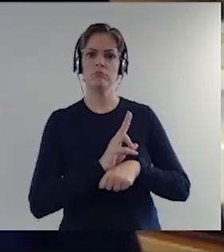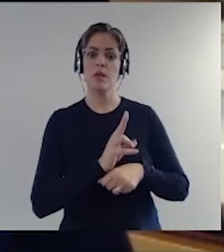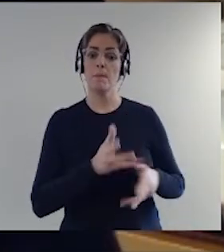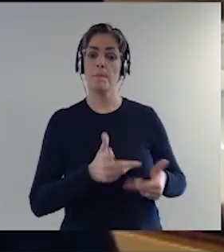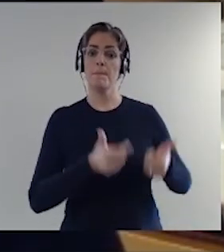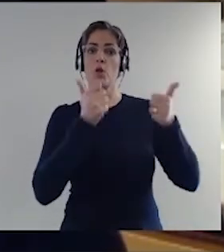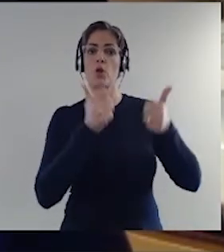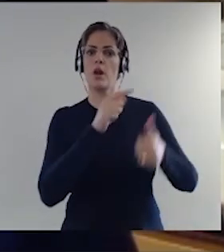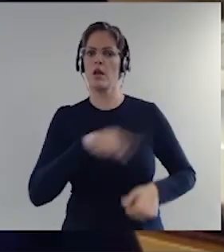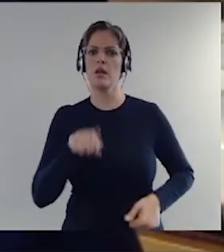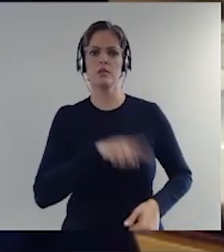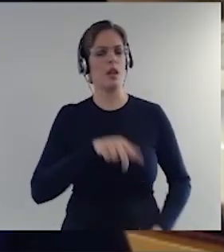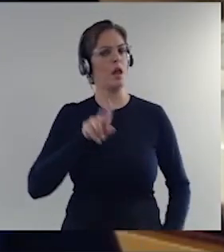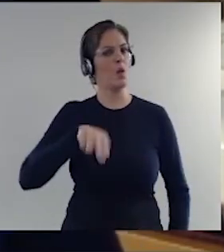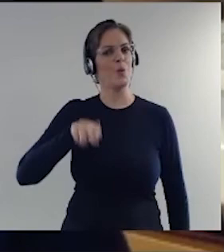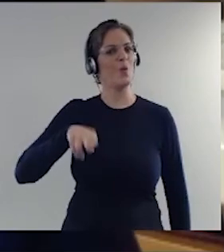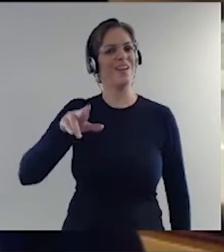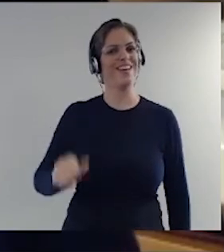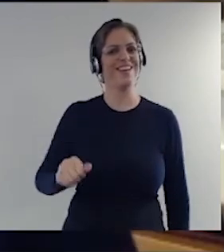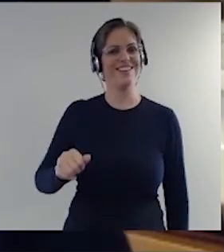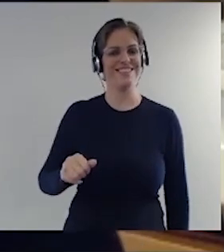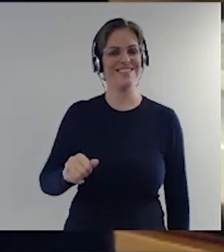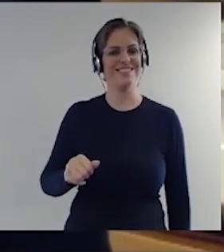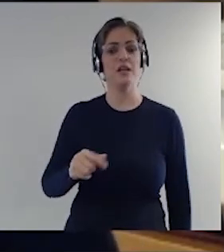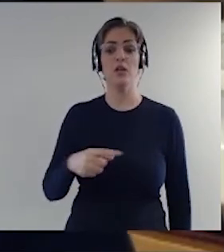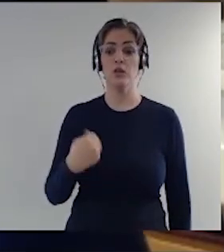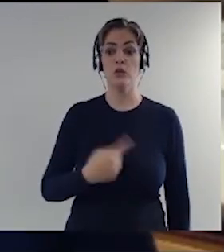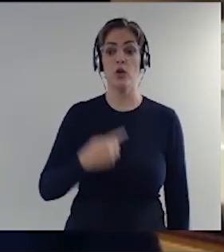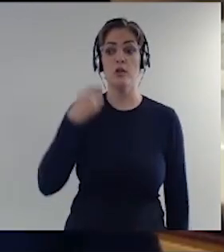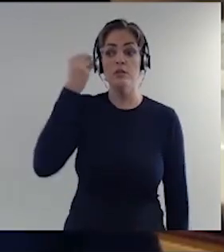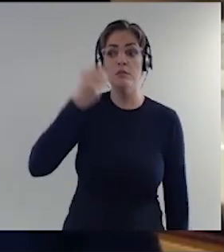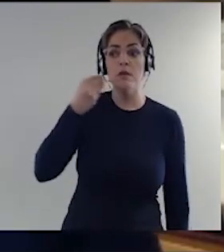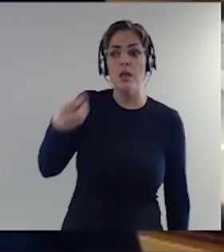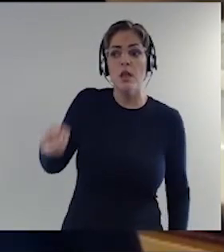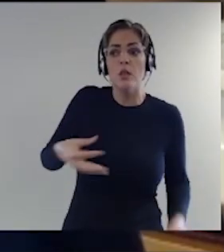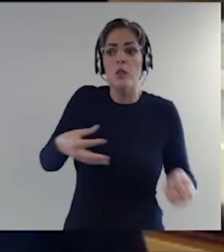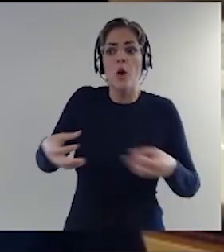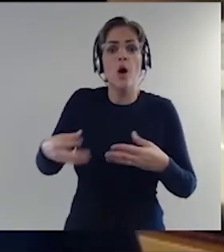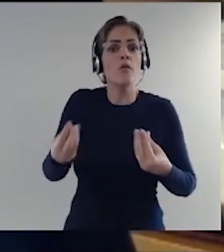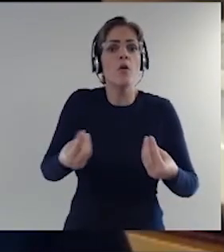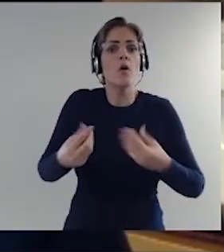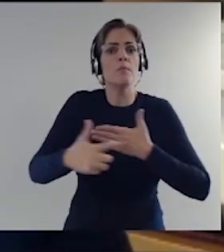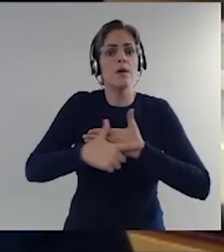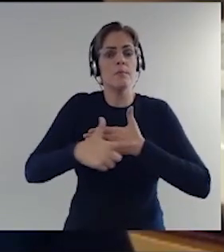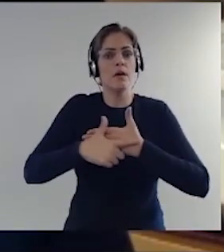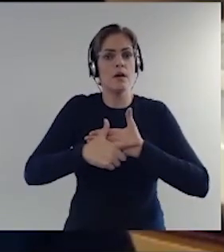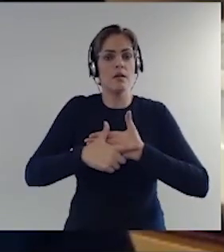nunca. Qual é o nosso papel dentro dessas experiências novas enfrentadas com a